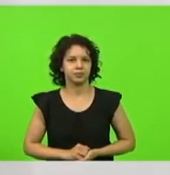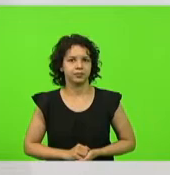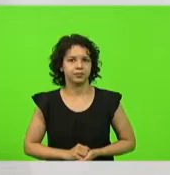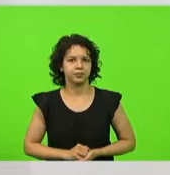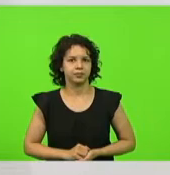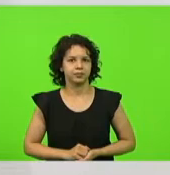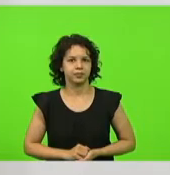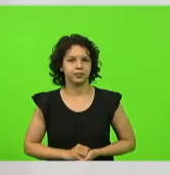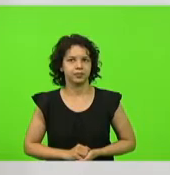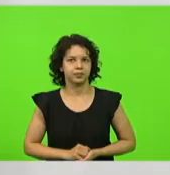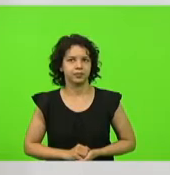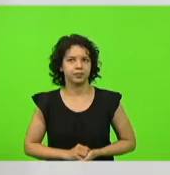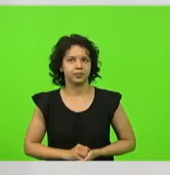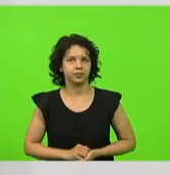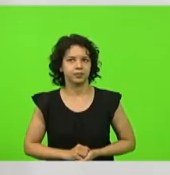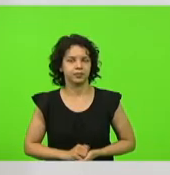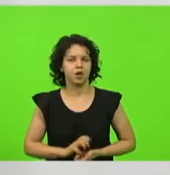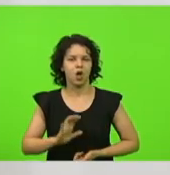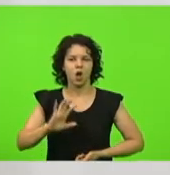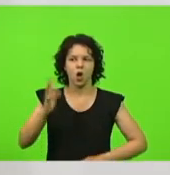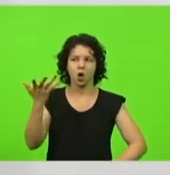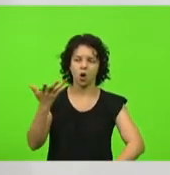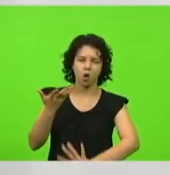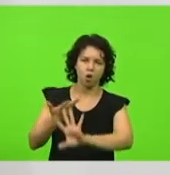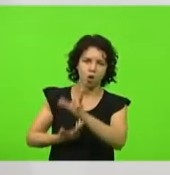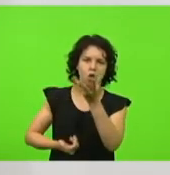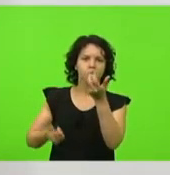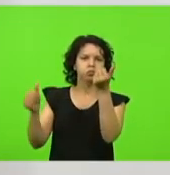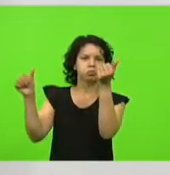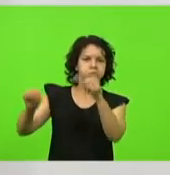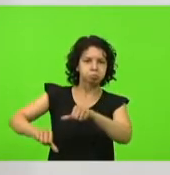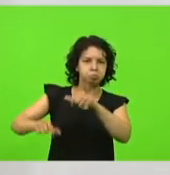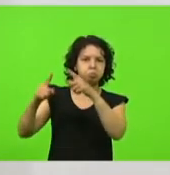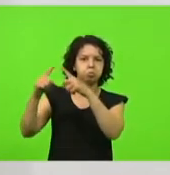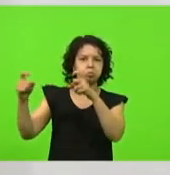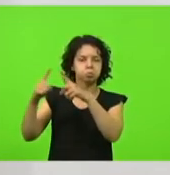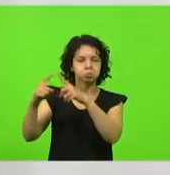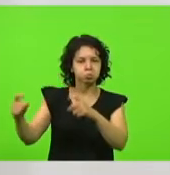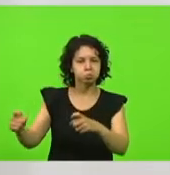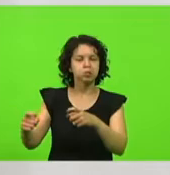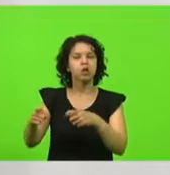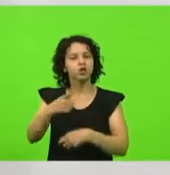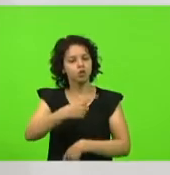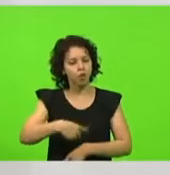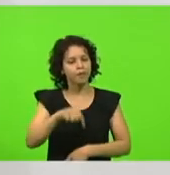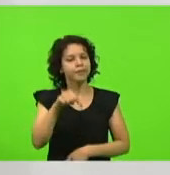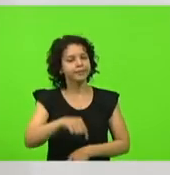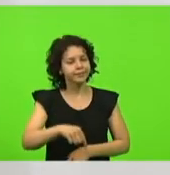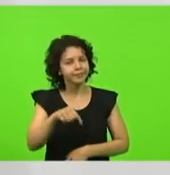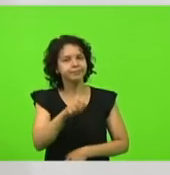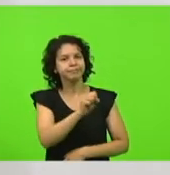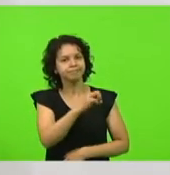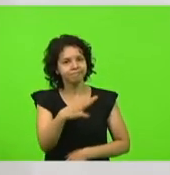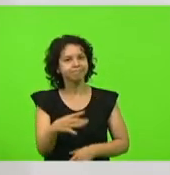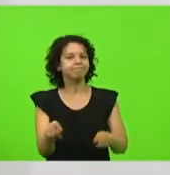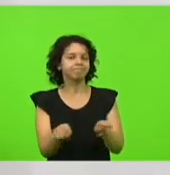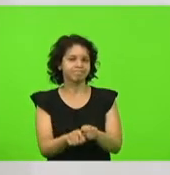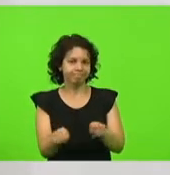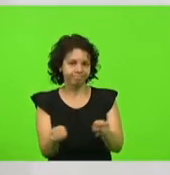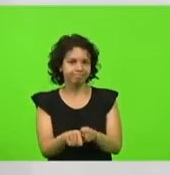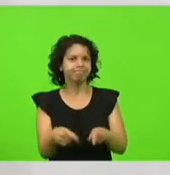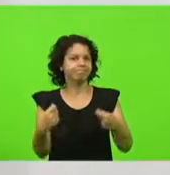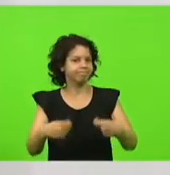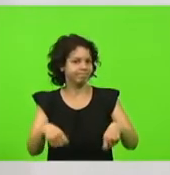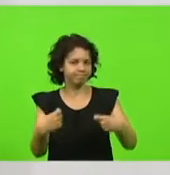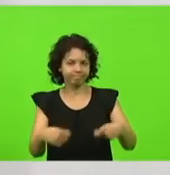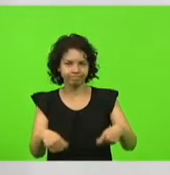Já não basta as desgraças que nós temos em Brasília, nós temos que saber lidar com aquelas que nós temos aqui em Santa Catarina também, né?